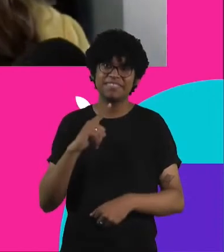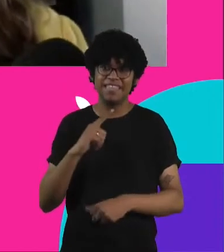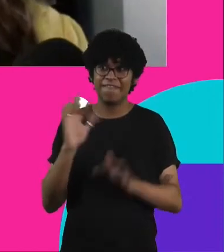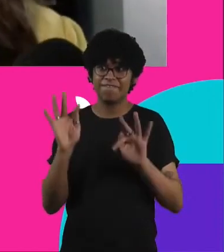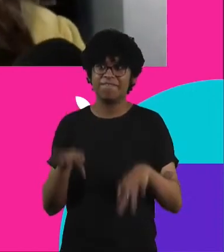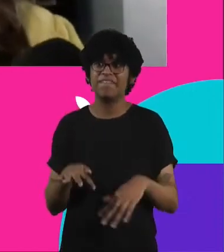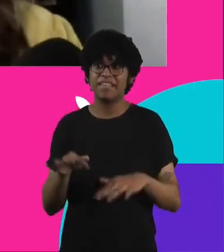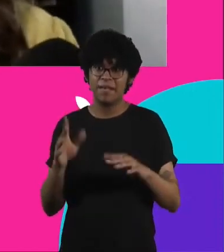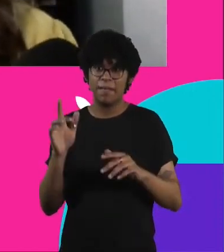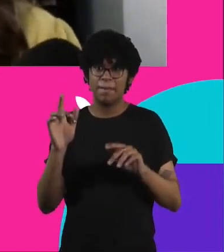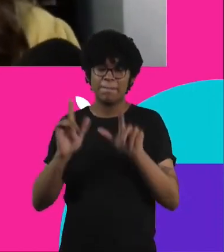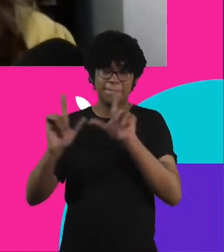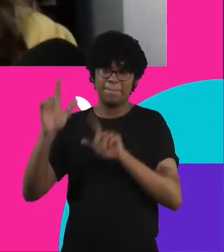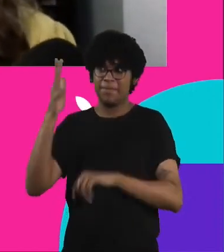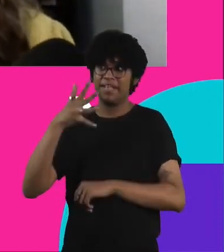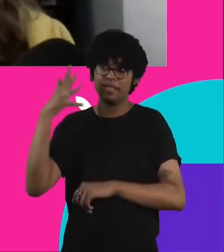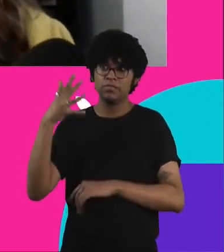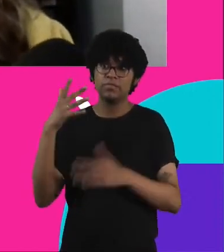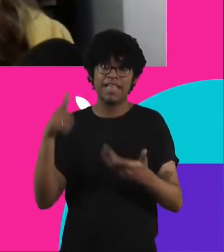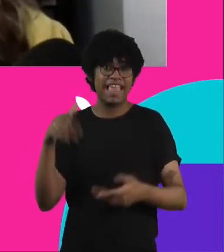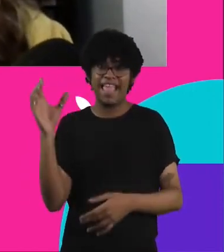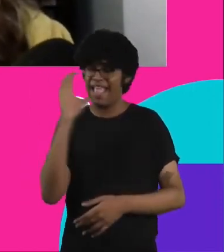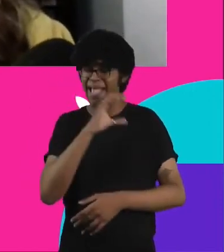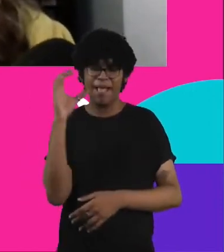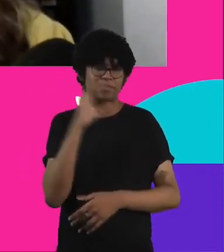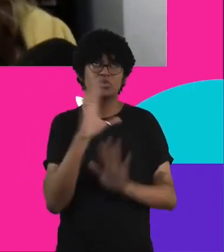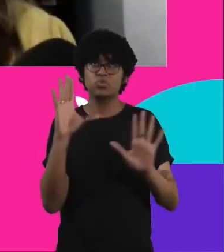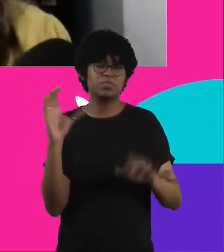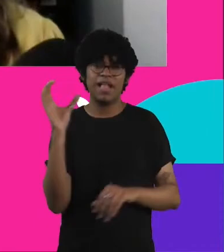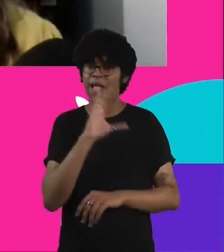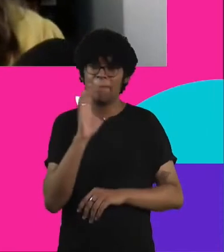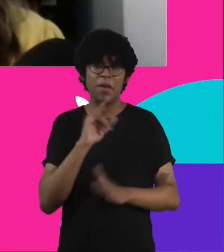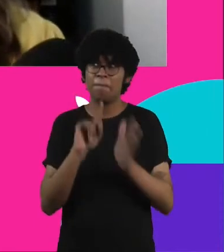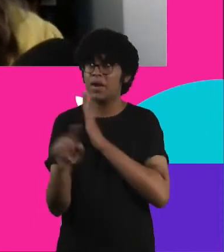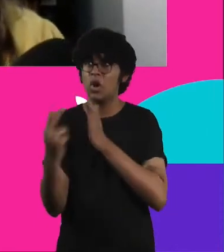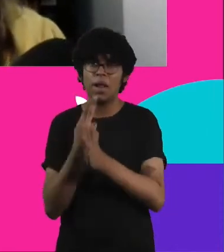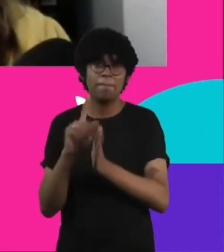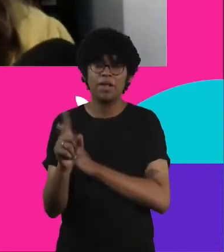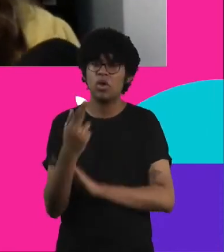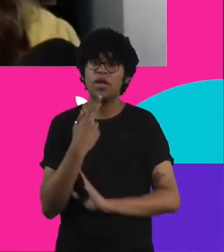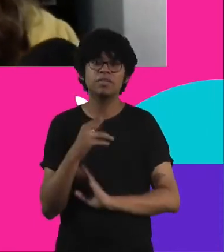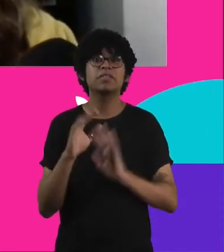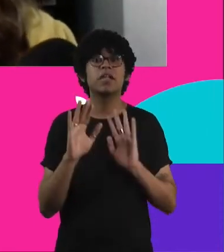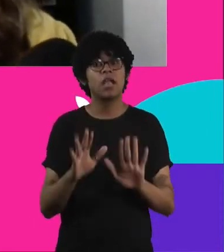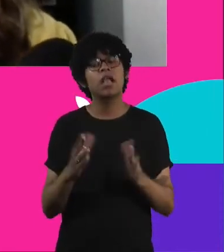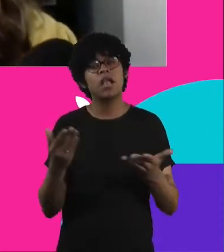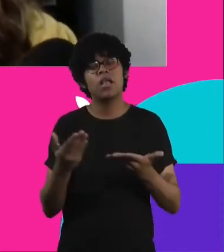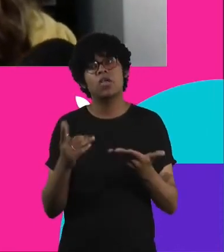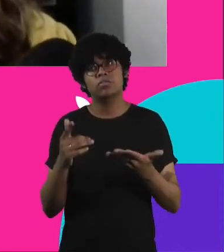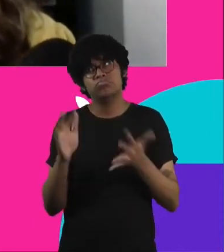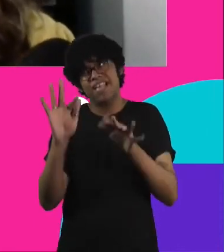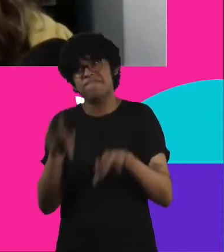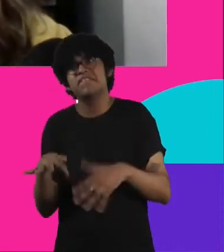nosso painel, na verdade é super rápido, é assim um bate-bola, e eu acho que talvez para a gente